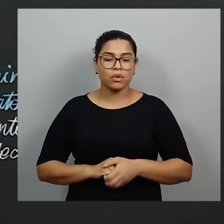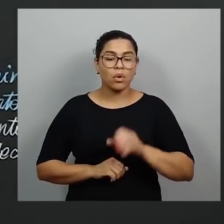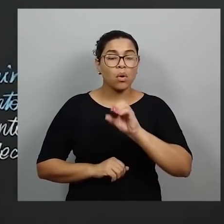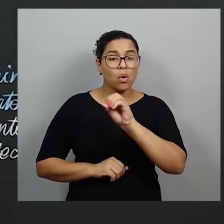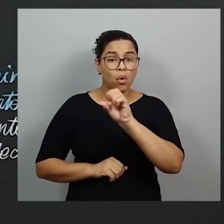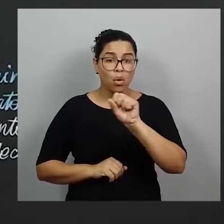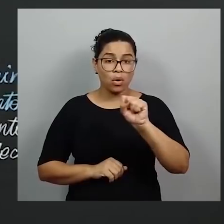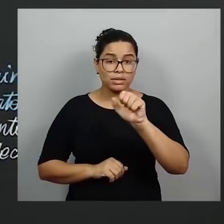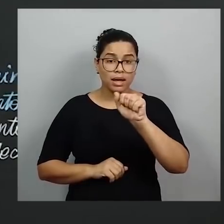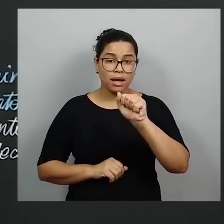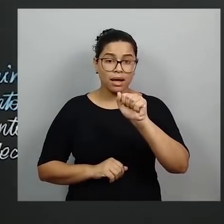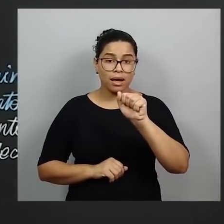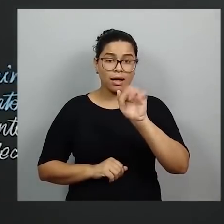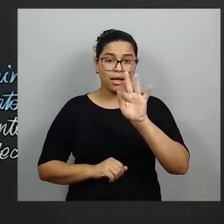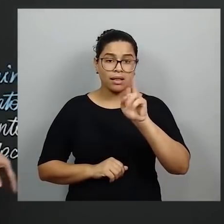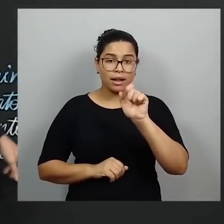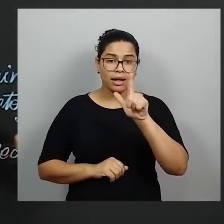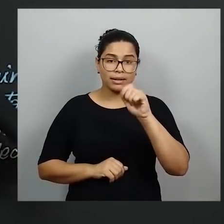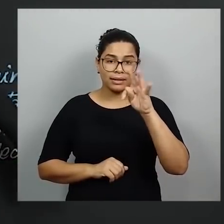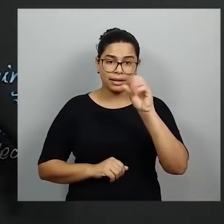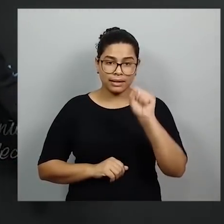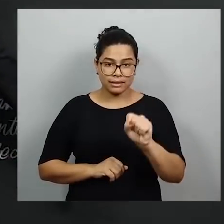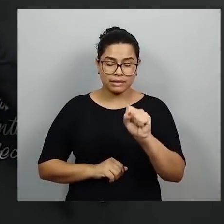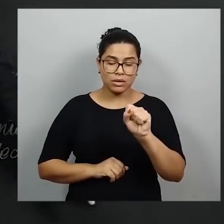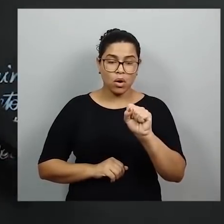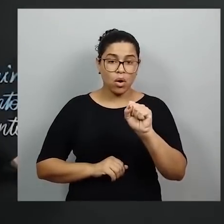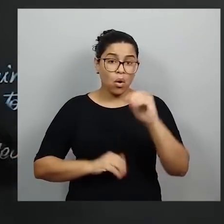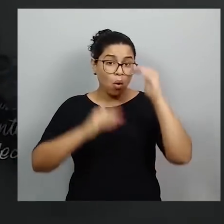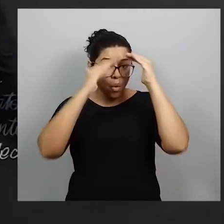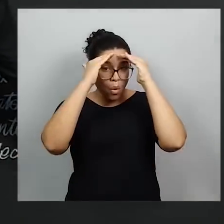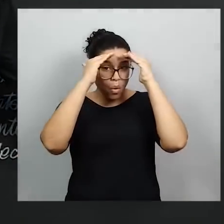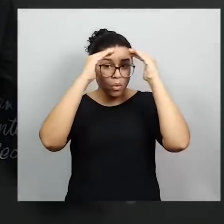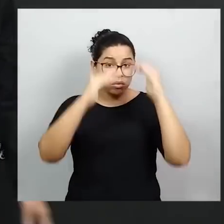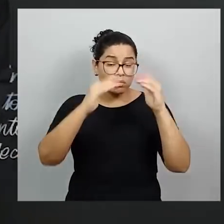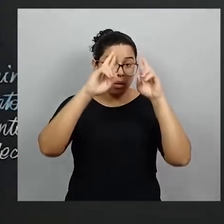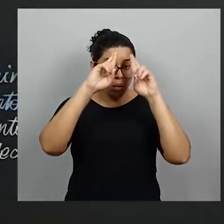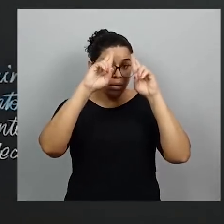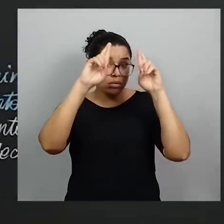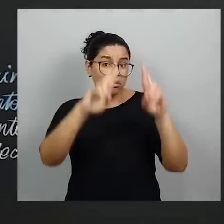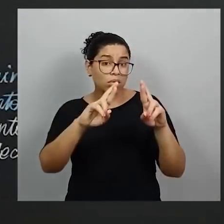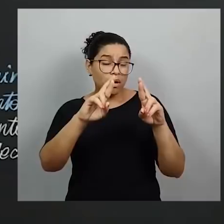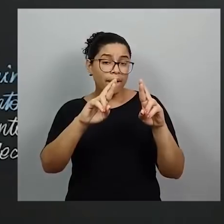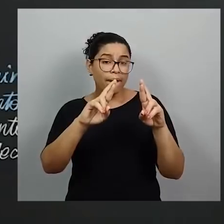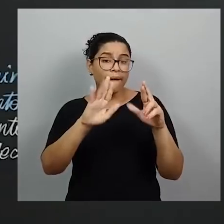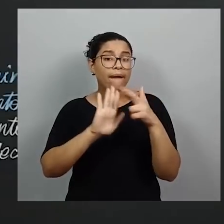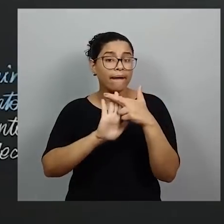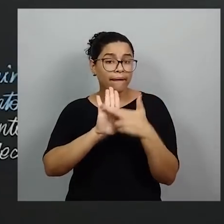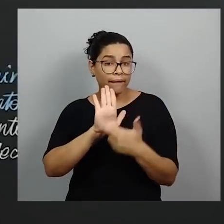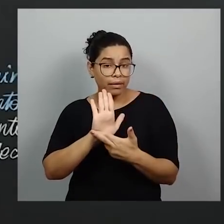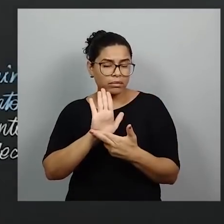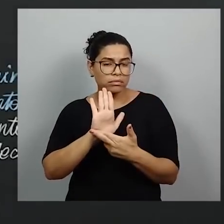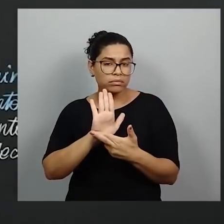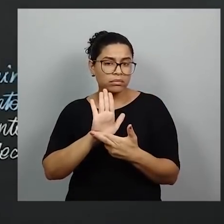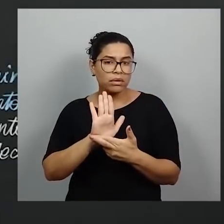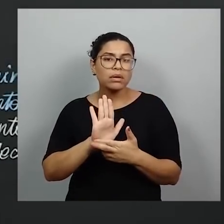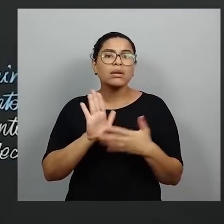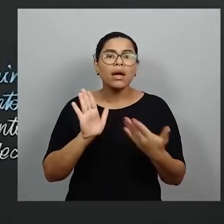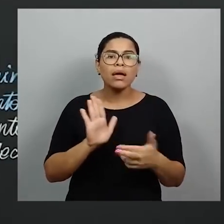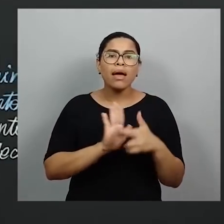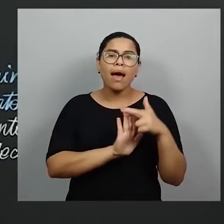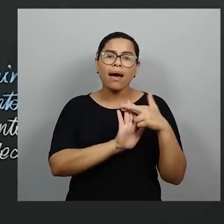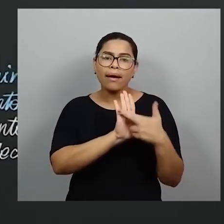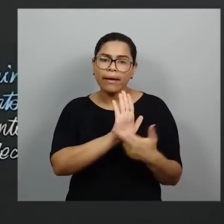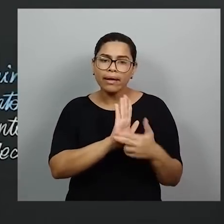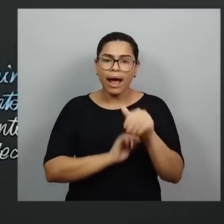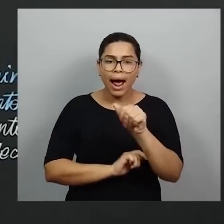pelo exemplo de baixo. Os atletas obedeceram às regras. Essa expressão, as regras, completa o sentido de